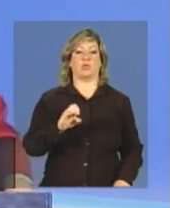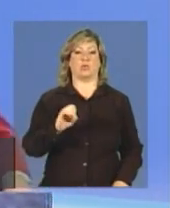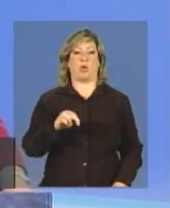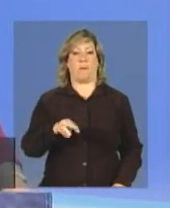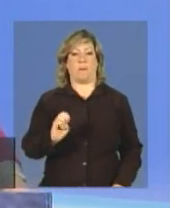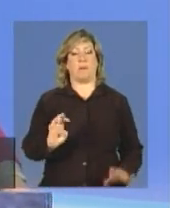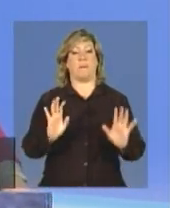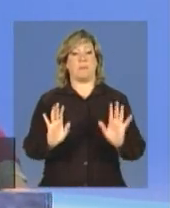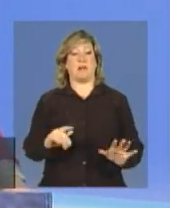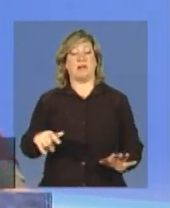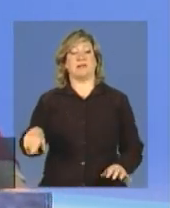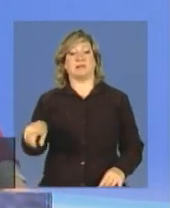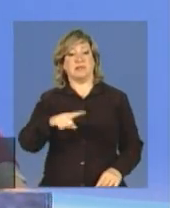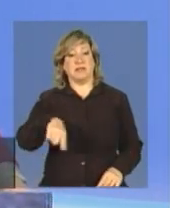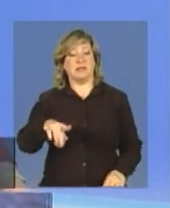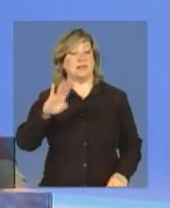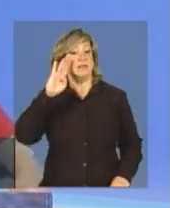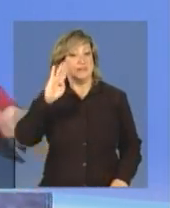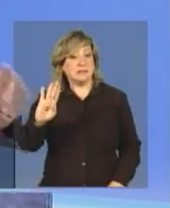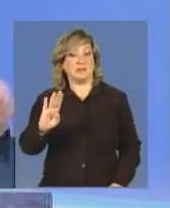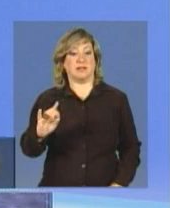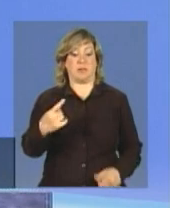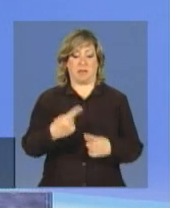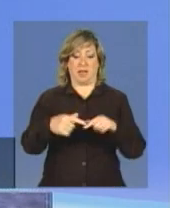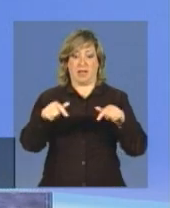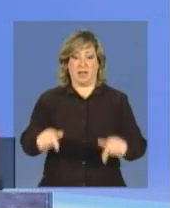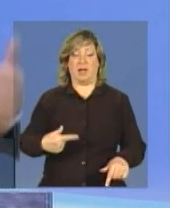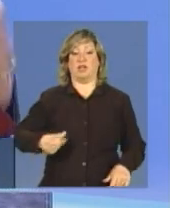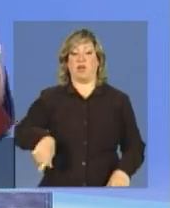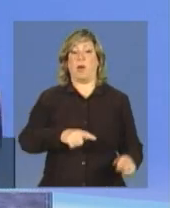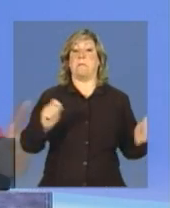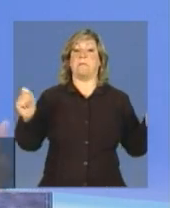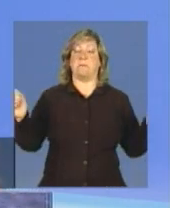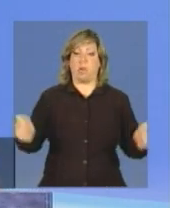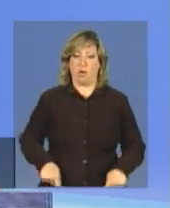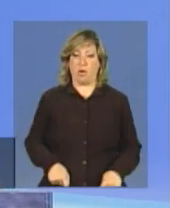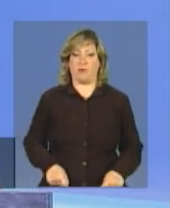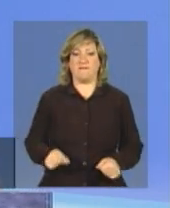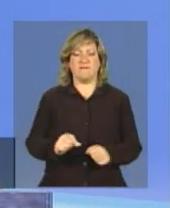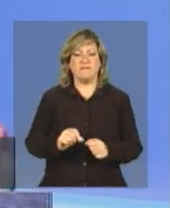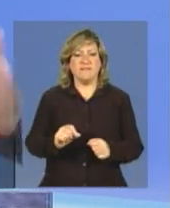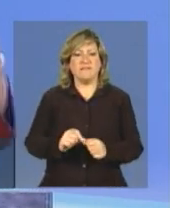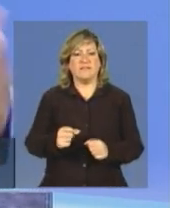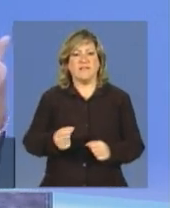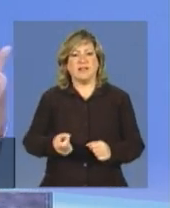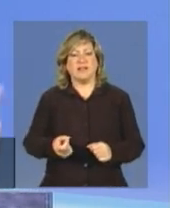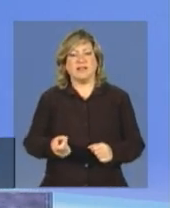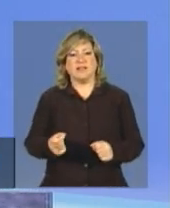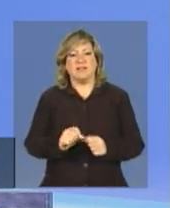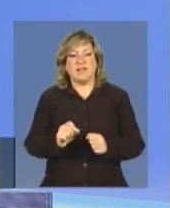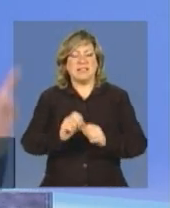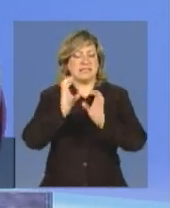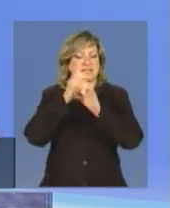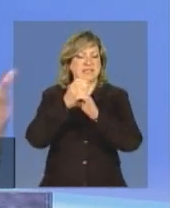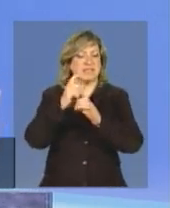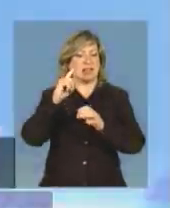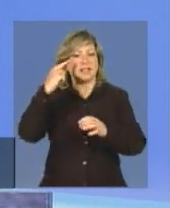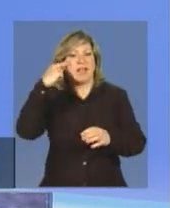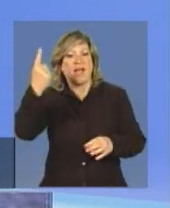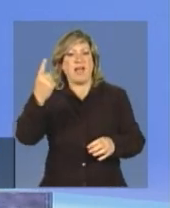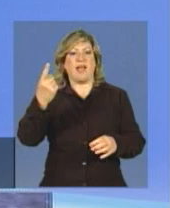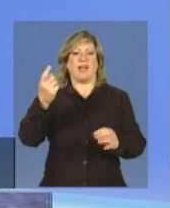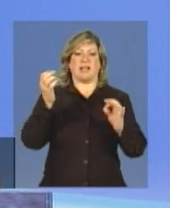mas é fundamentalmente porque aqui nós podemos criar, fazer ciência,